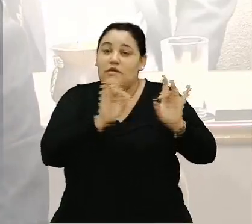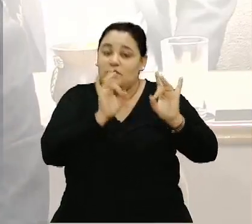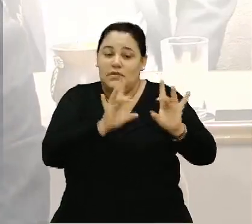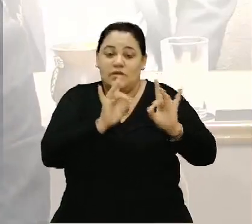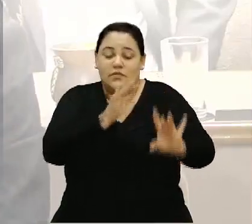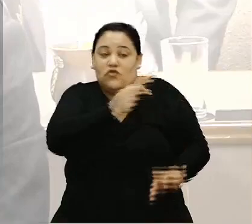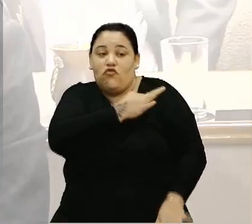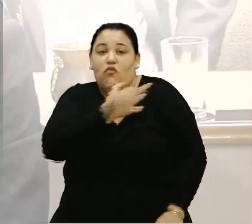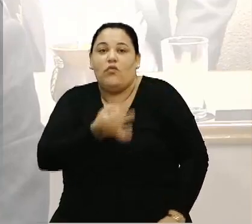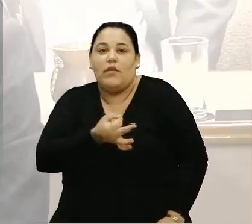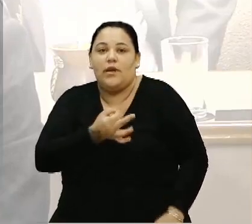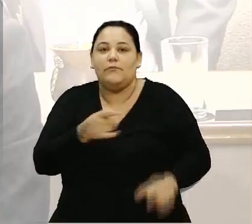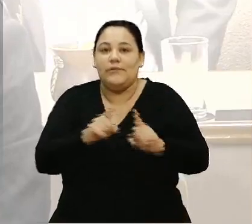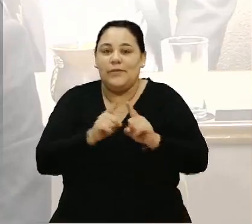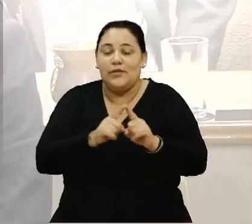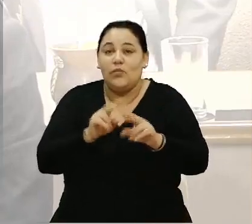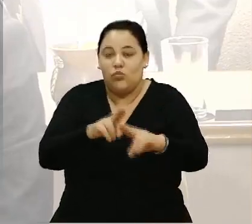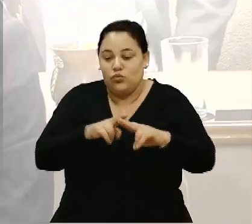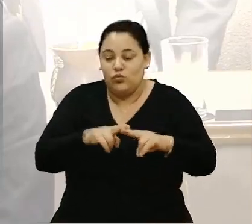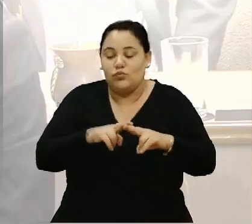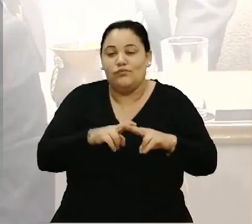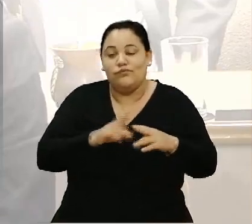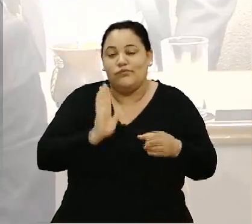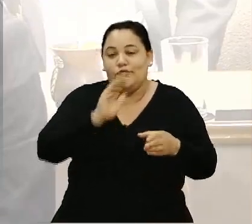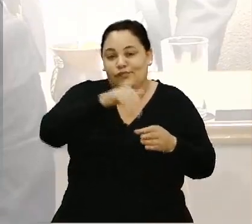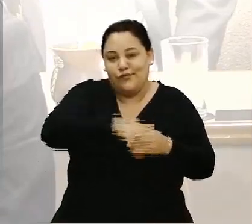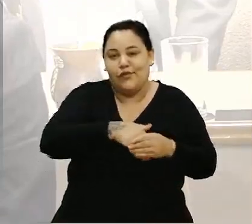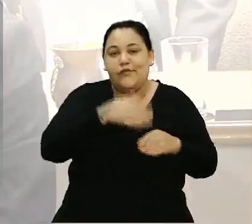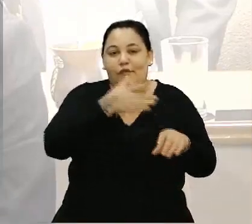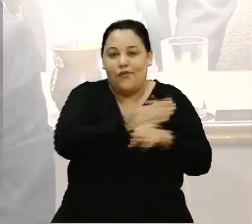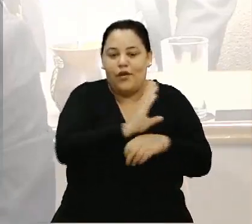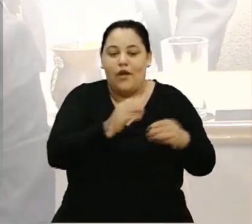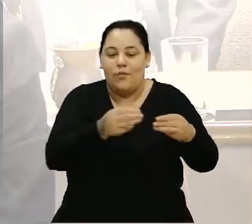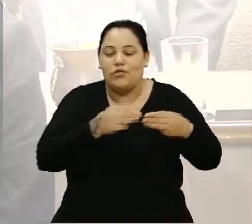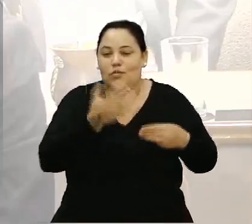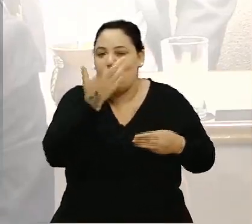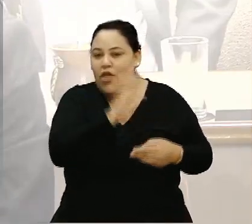voluntariado. Então, meu voto é favorável a essa moção. Era isso, muito obrigado.